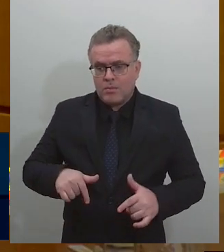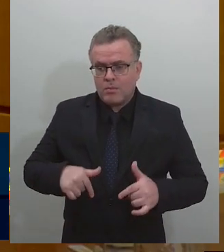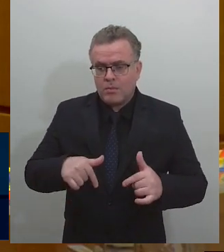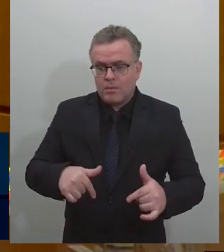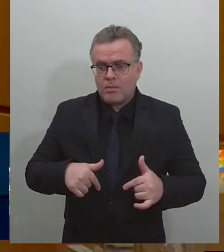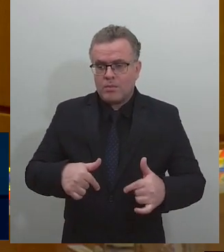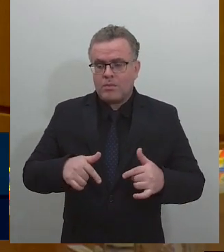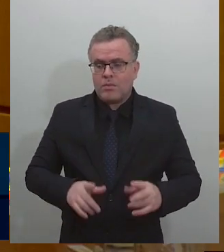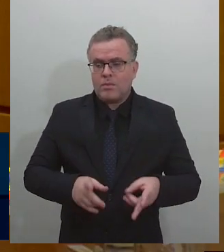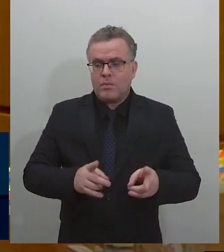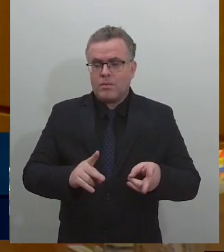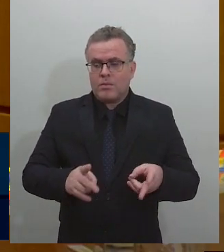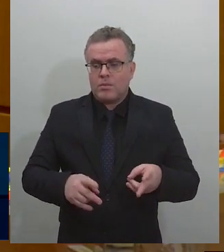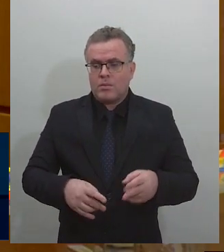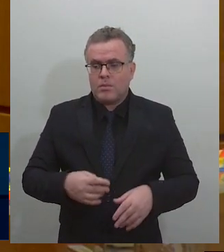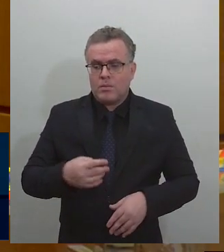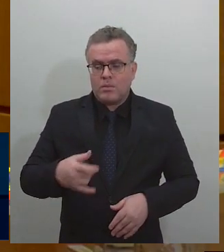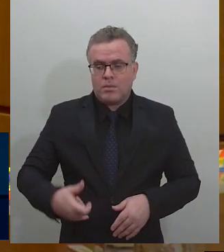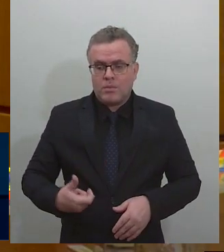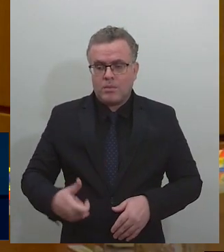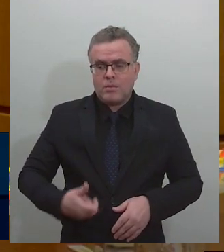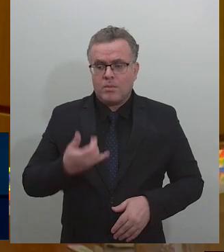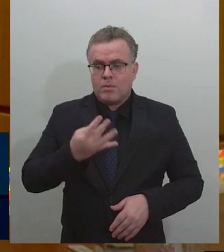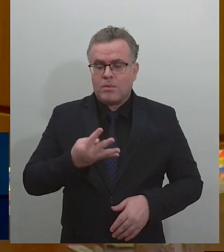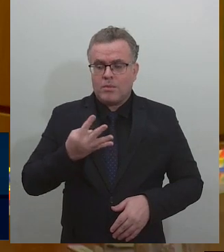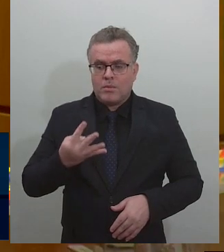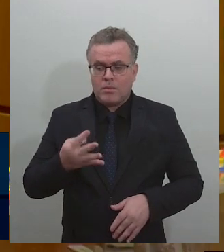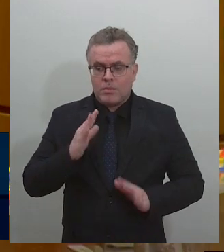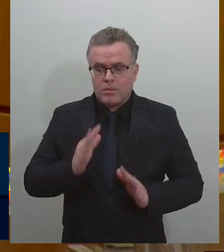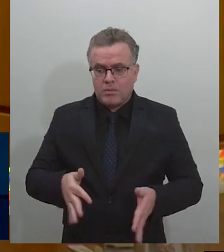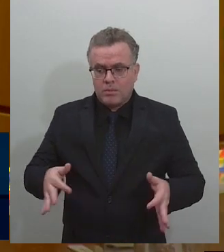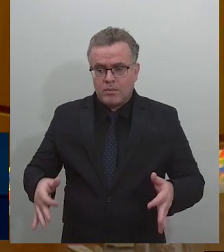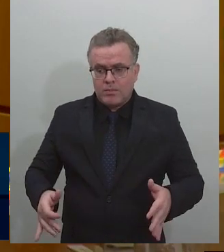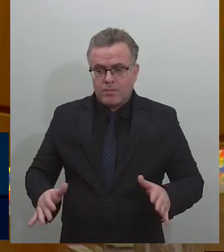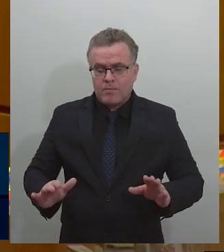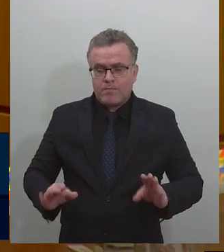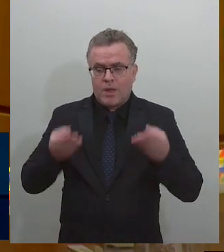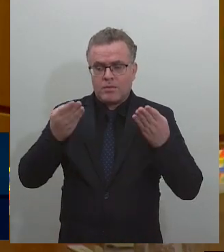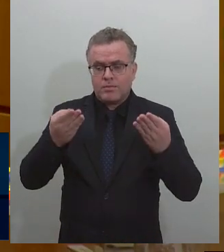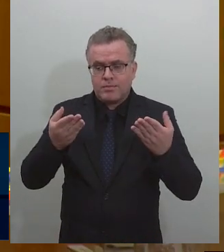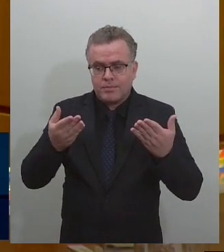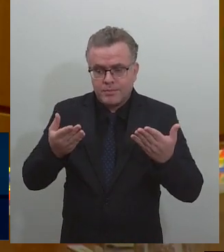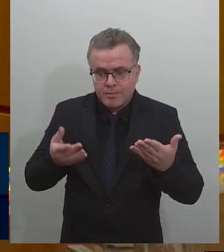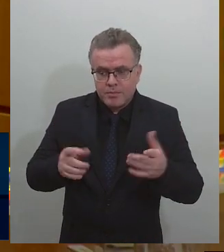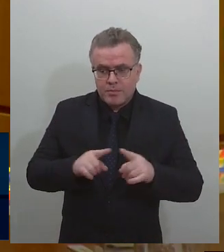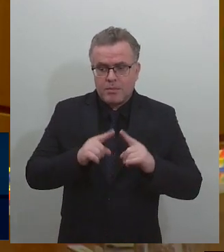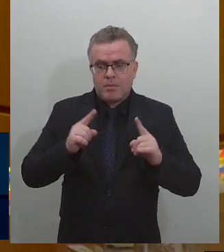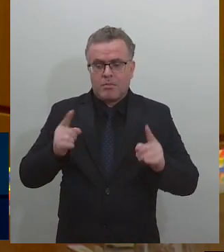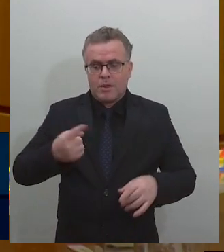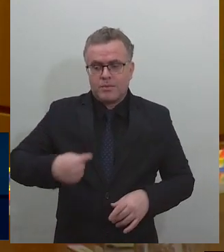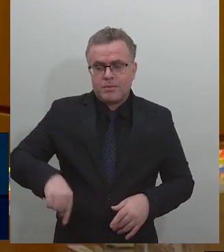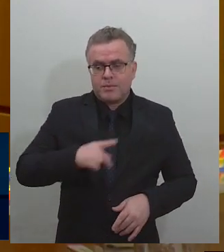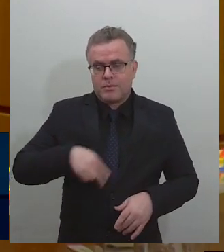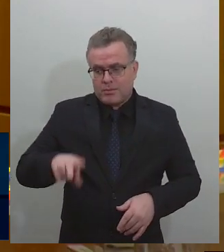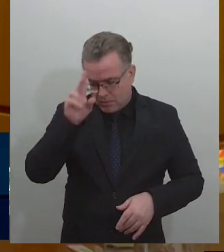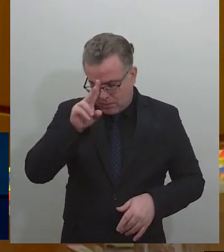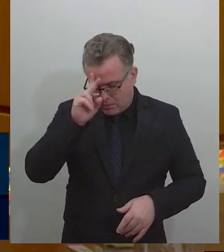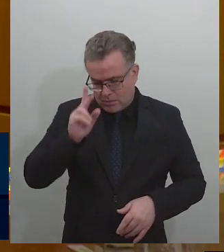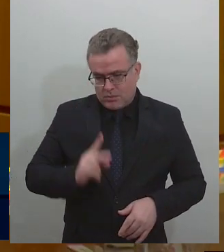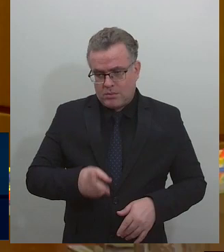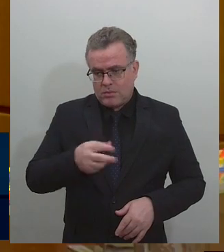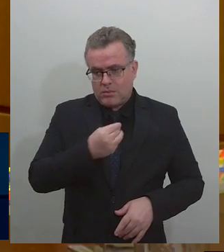44 anos, mas seu legado continua vivo através da sua família e do trabalho